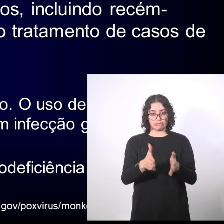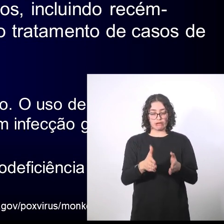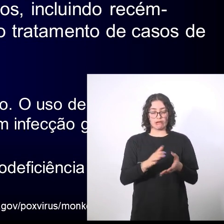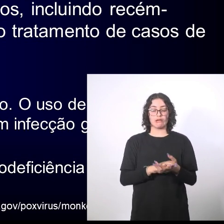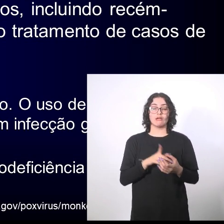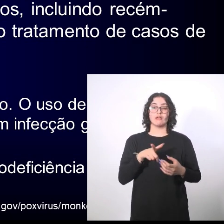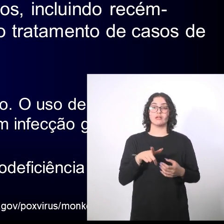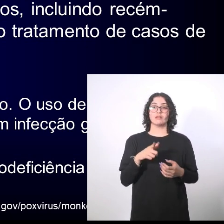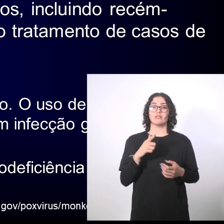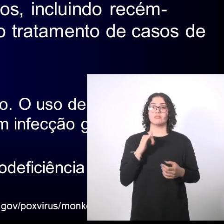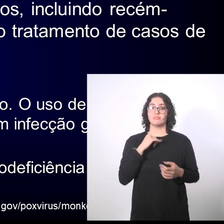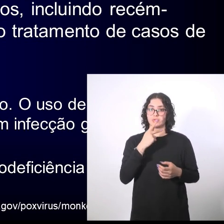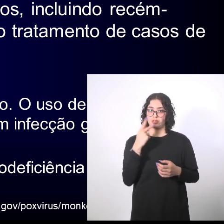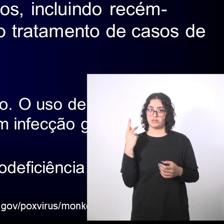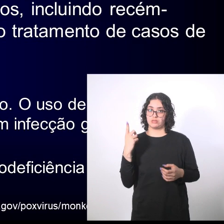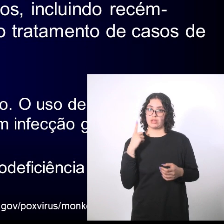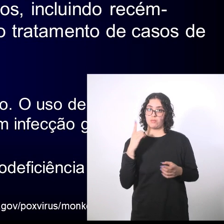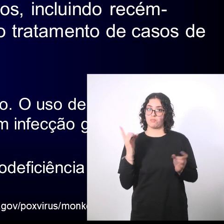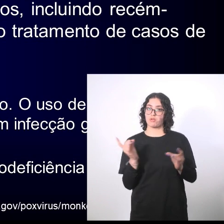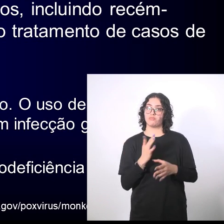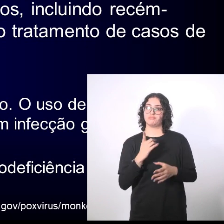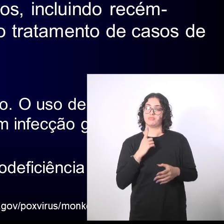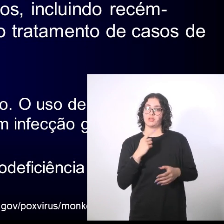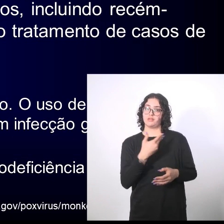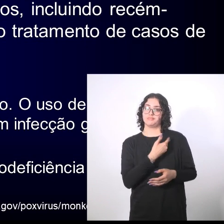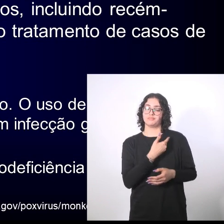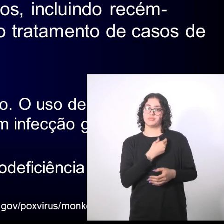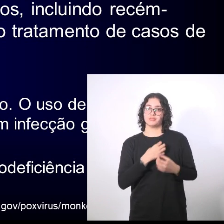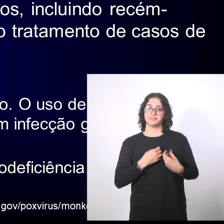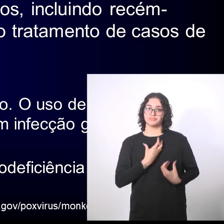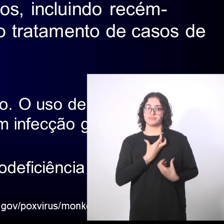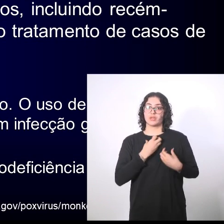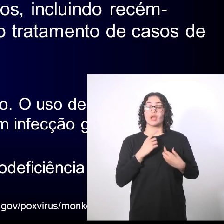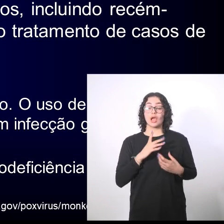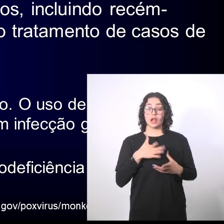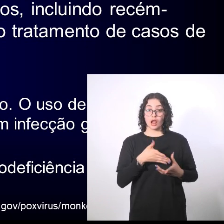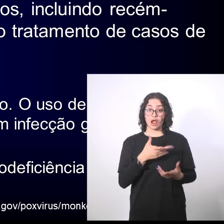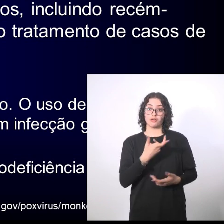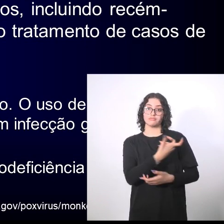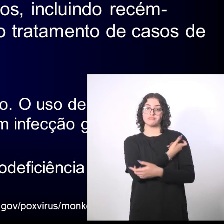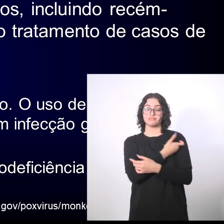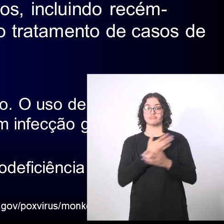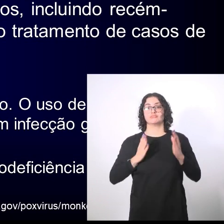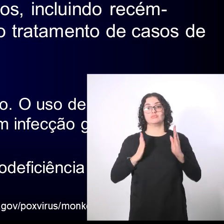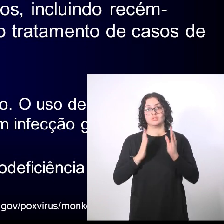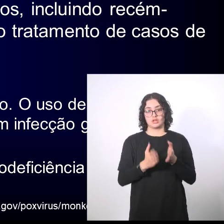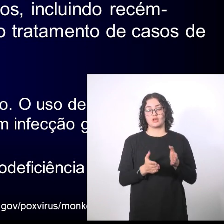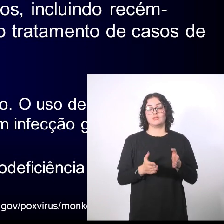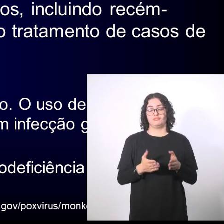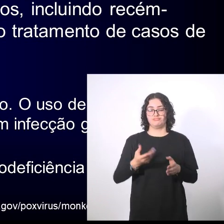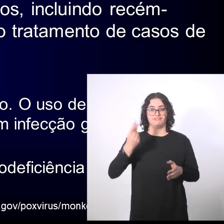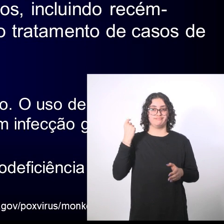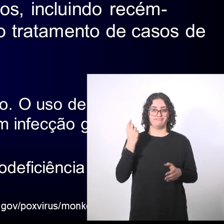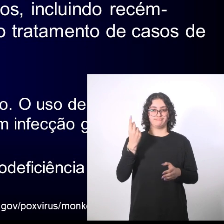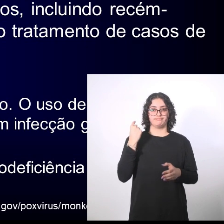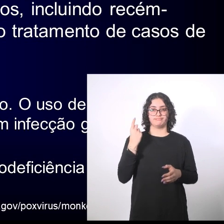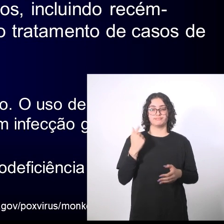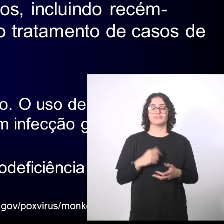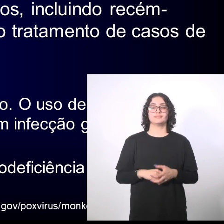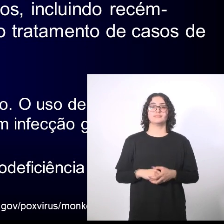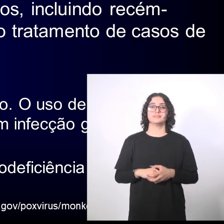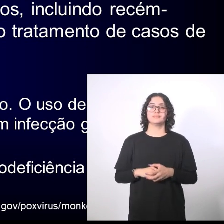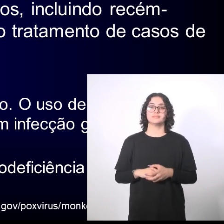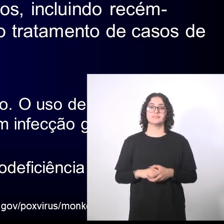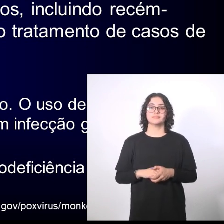um pool de doadores que tenham anticorpos. Obviamente, são os indivíduos que foram vacinados para varíola. Né? E não